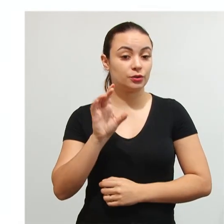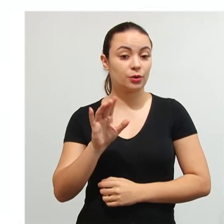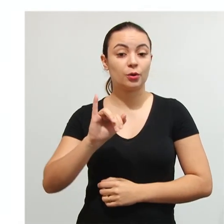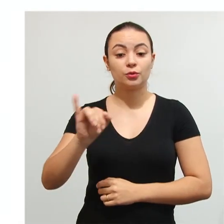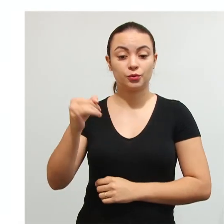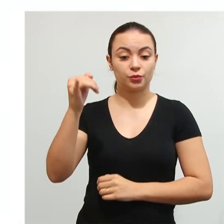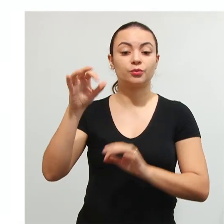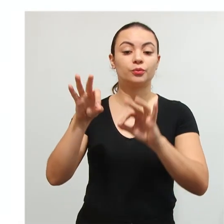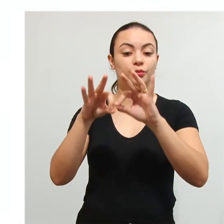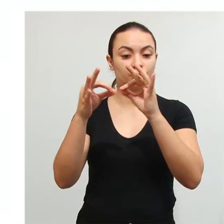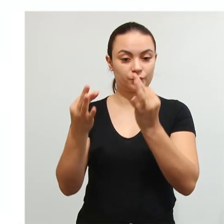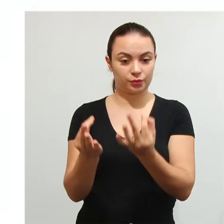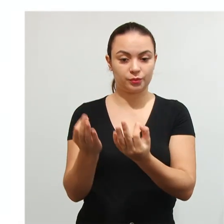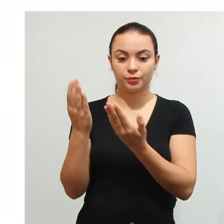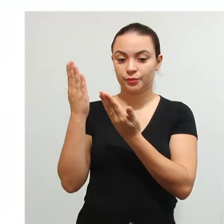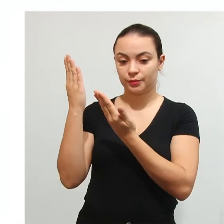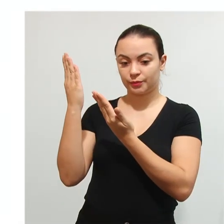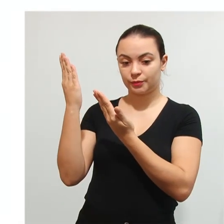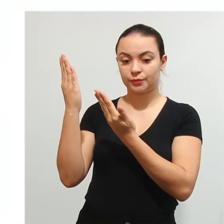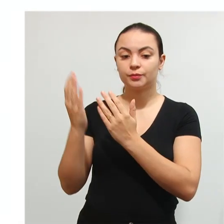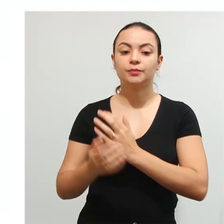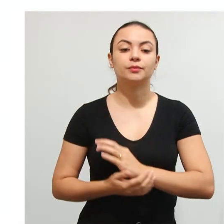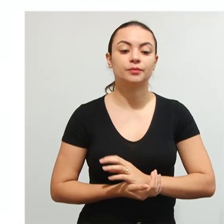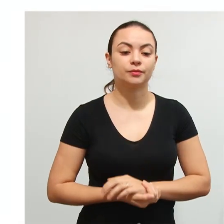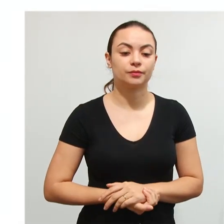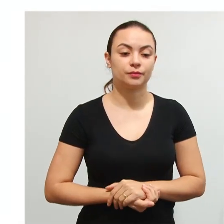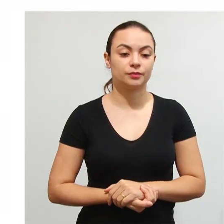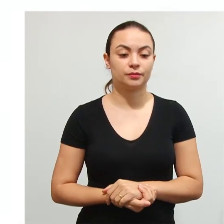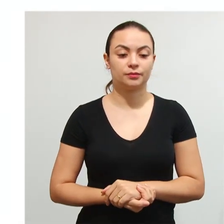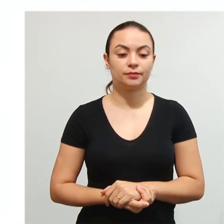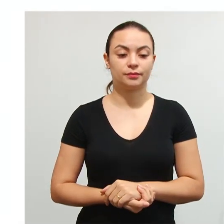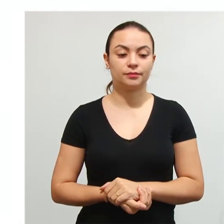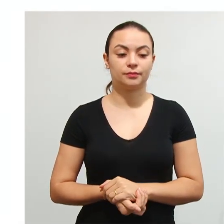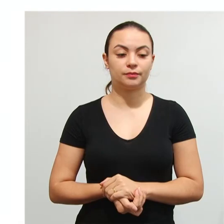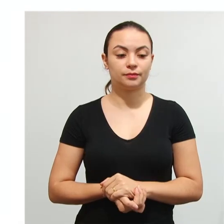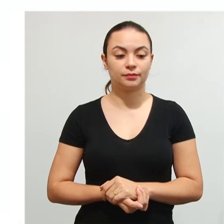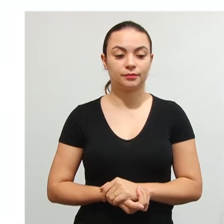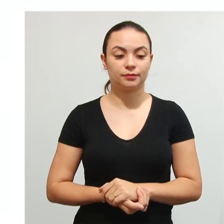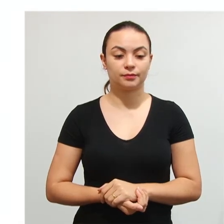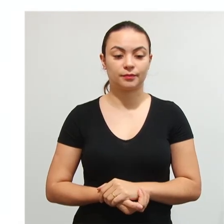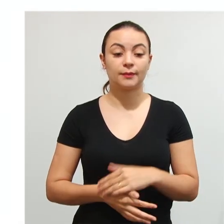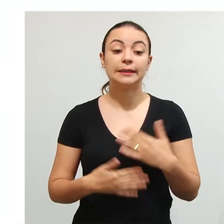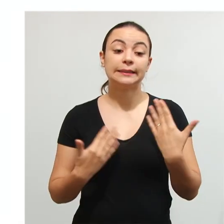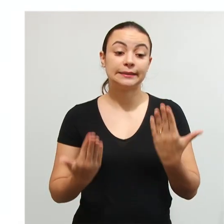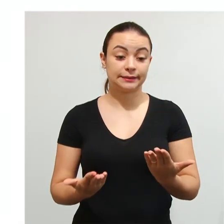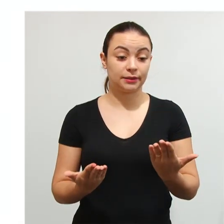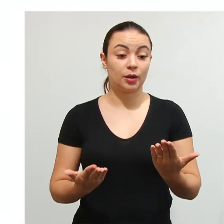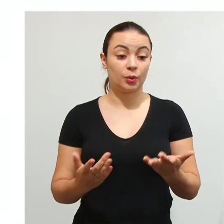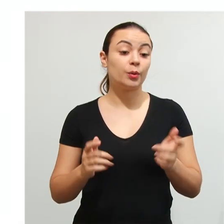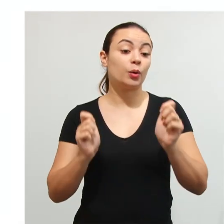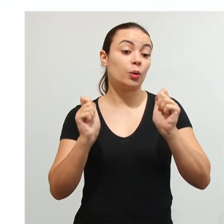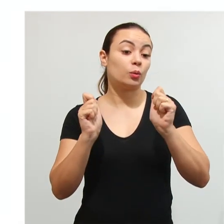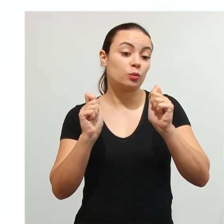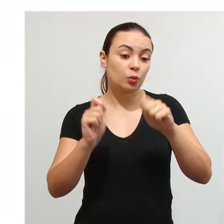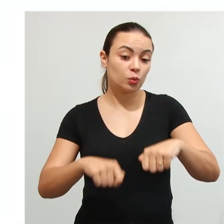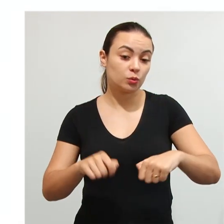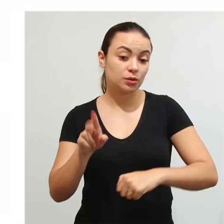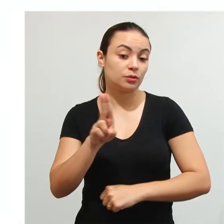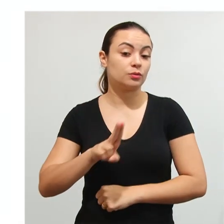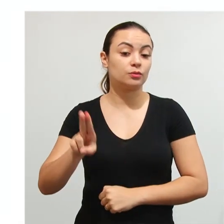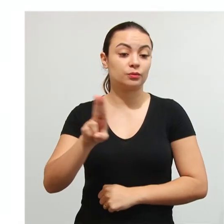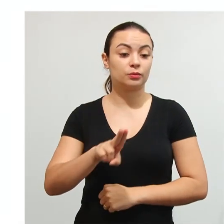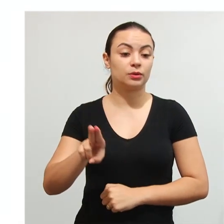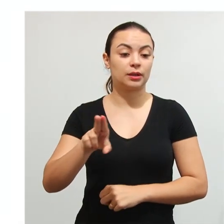então dado uma taxa diária para achar uma taxa mensal como o dia o mês tem 30 dias usando